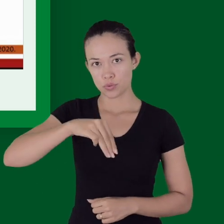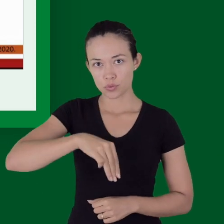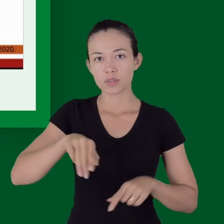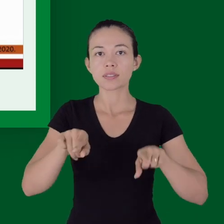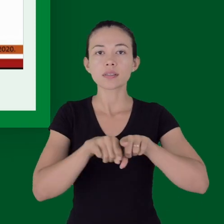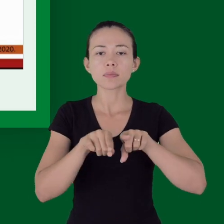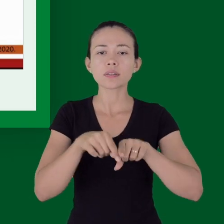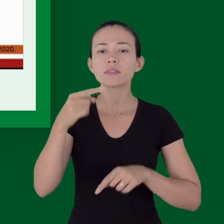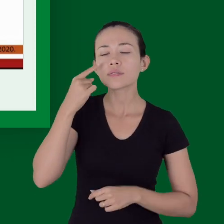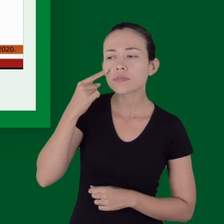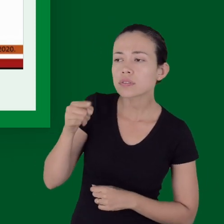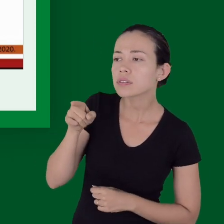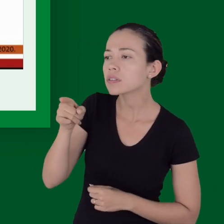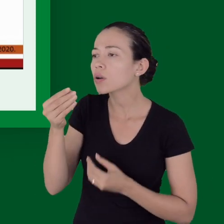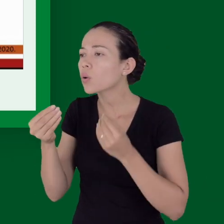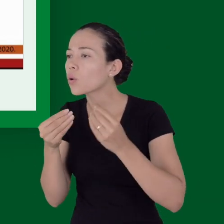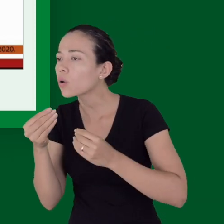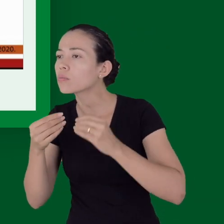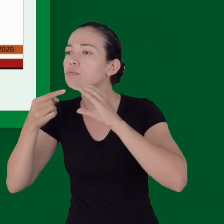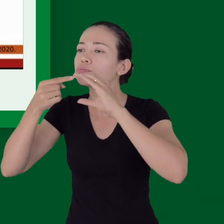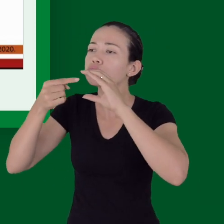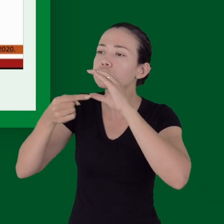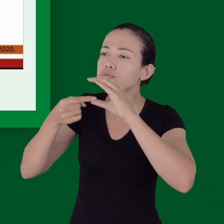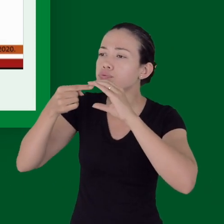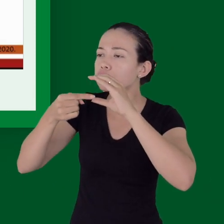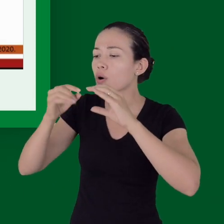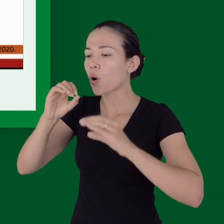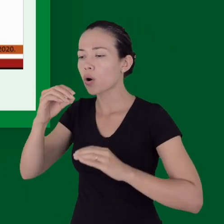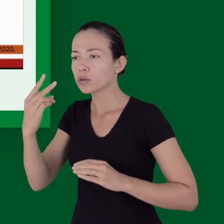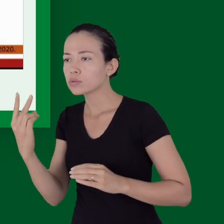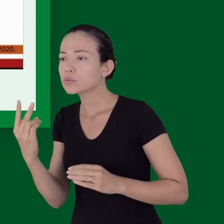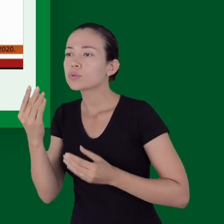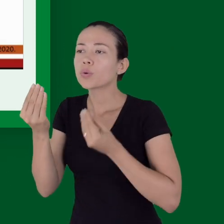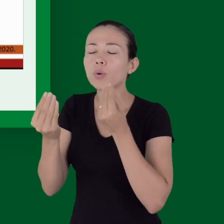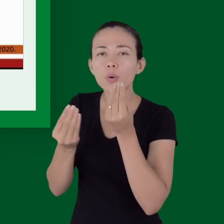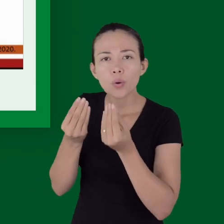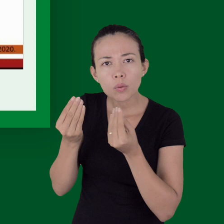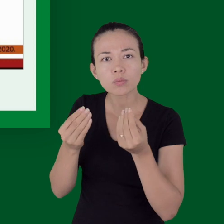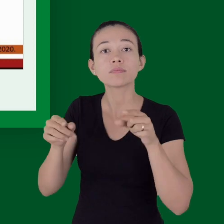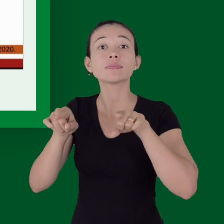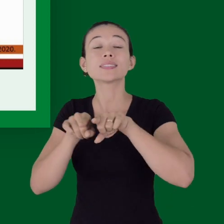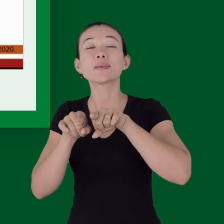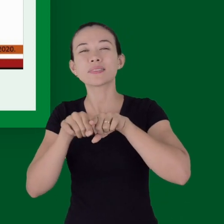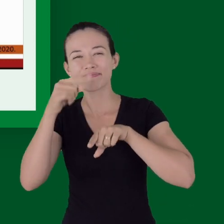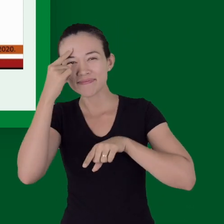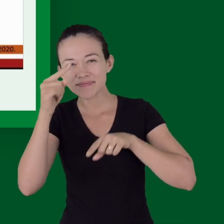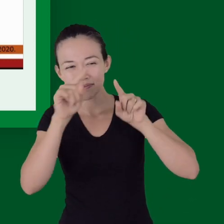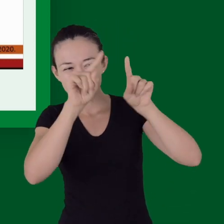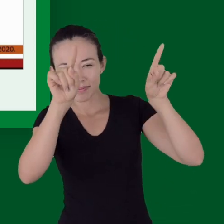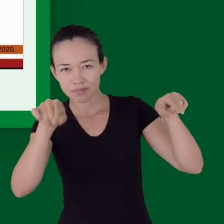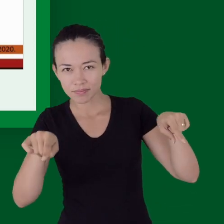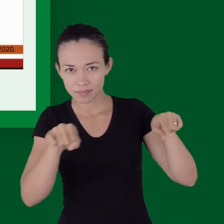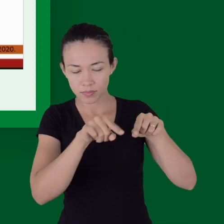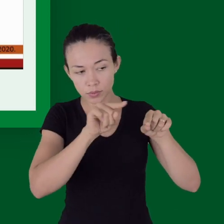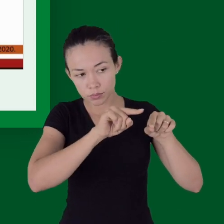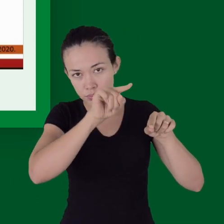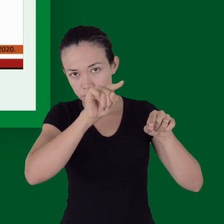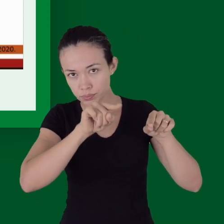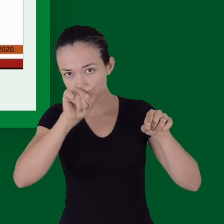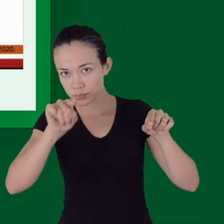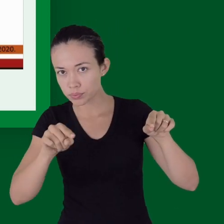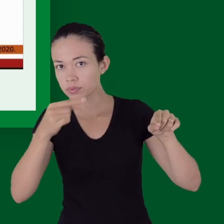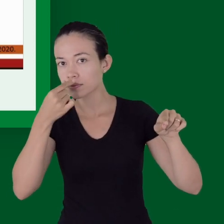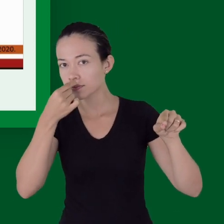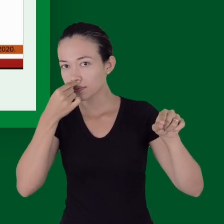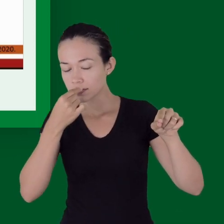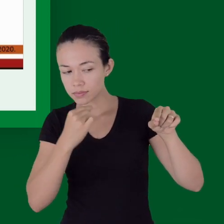e ventilação do paciente. Então, a gente vai monitorizar nosso paciente, a gente vai avaliar a saturação de oxigênio, capnografia.